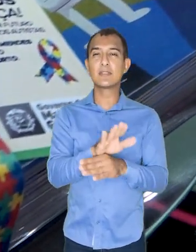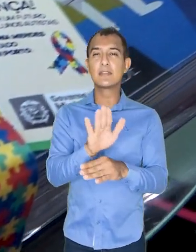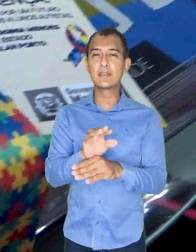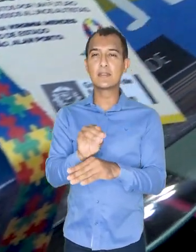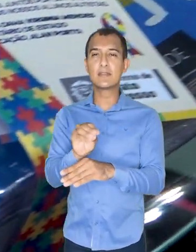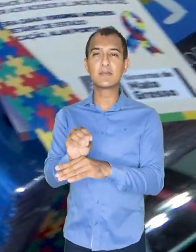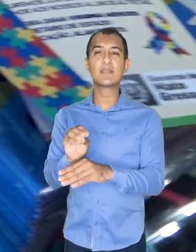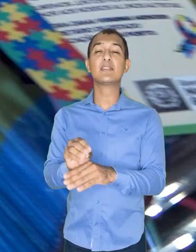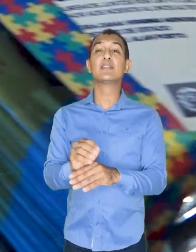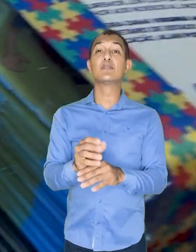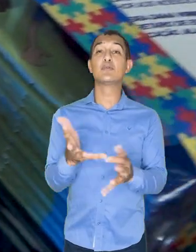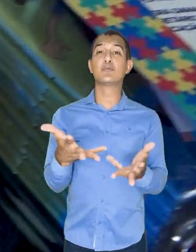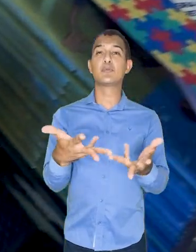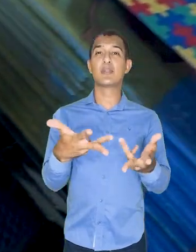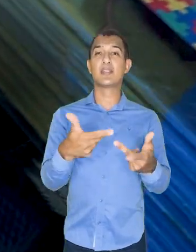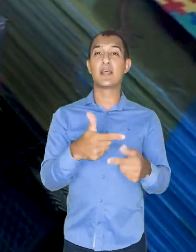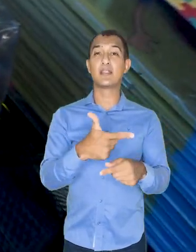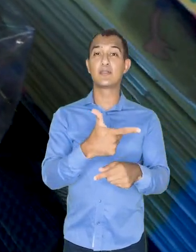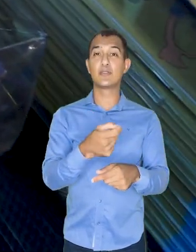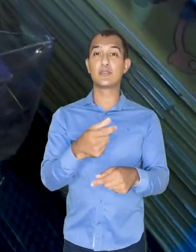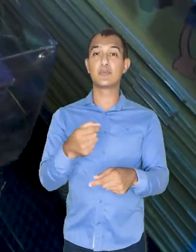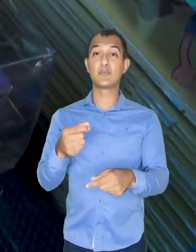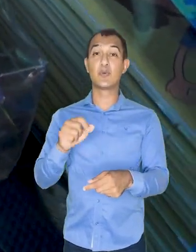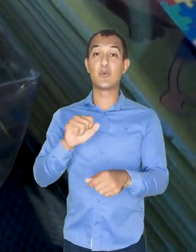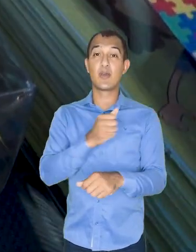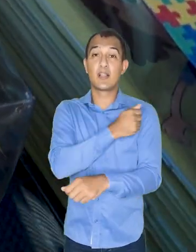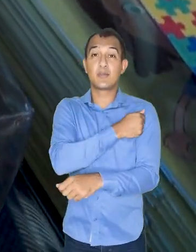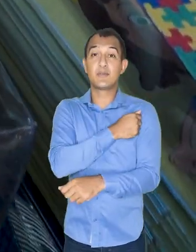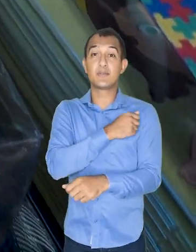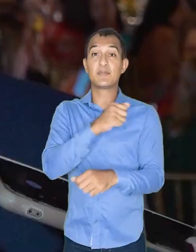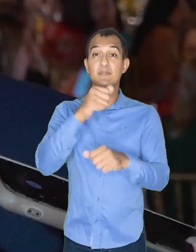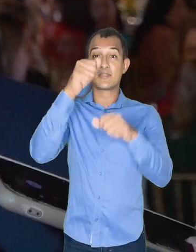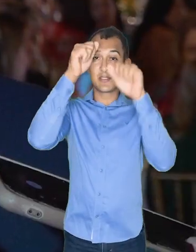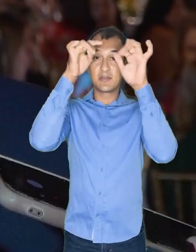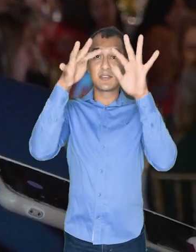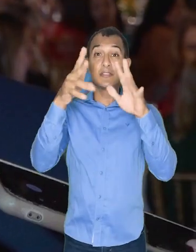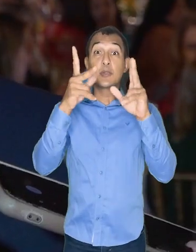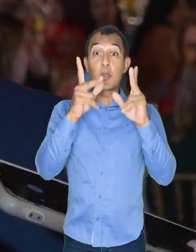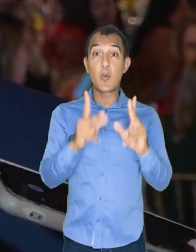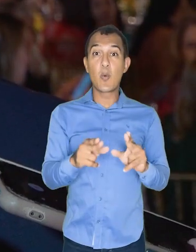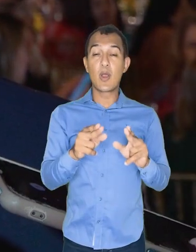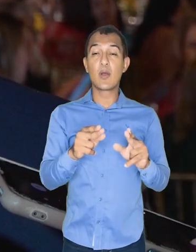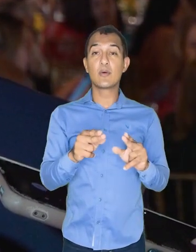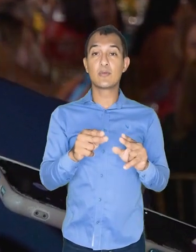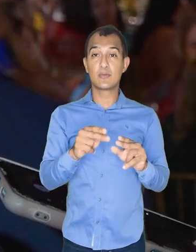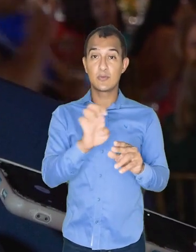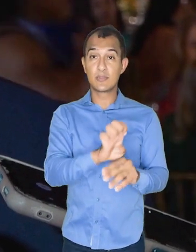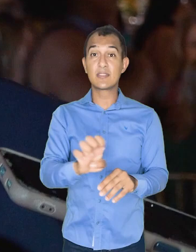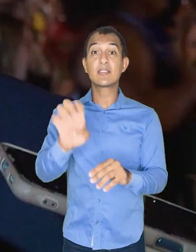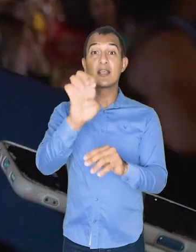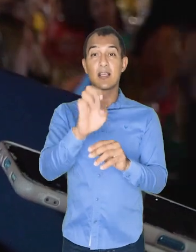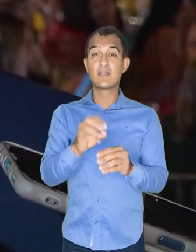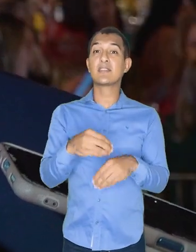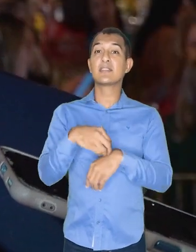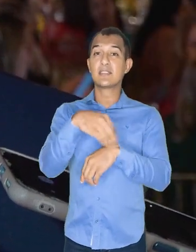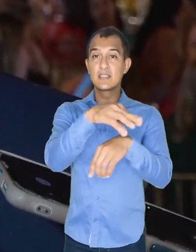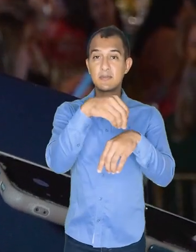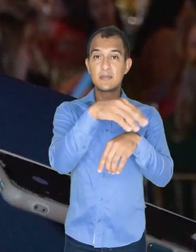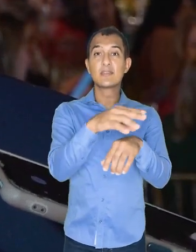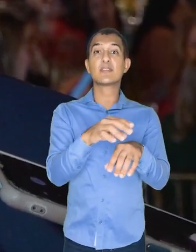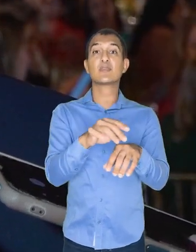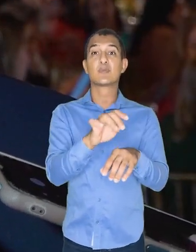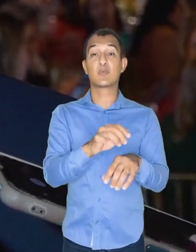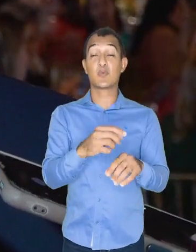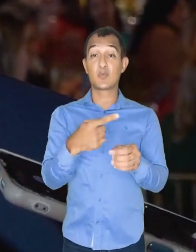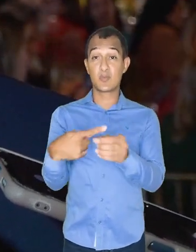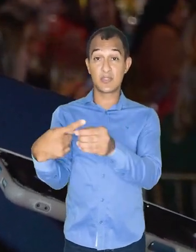de qualidade para cerca de 2 mil alunos autistas. O mesmo material que está sendo distribuído na rede estadual vai ser distribuído